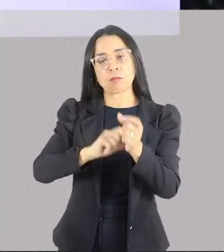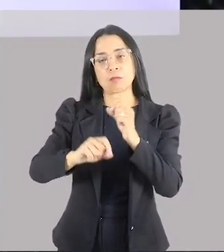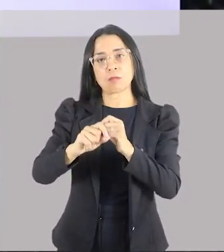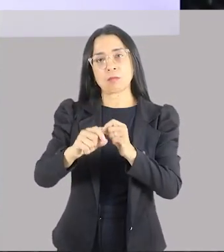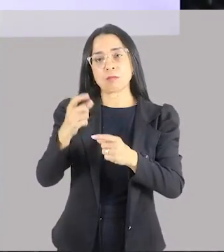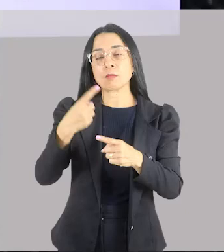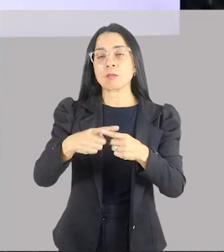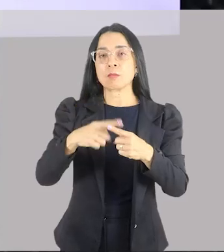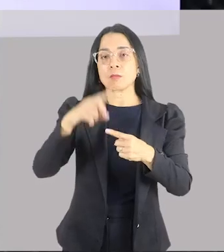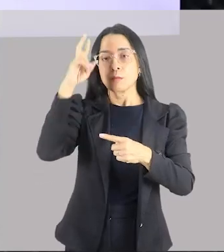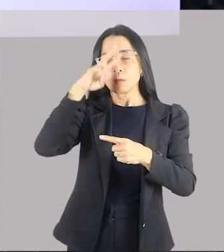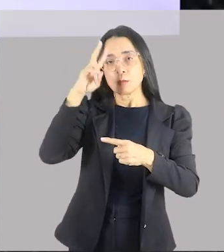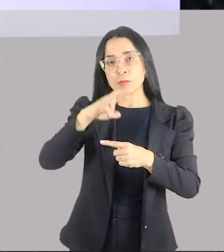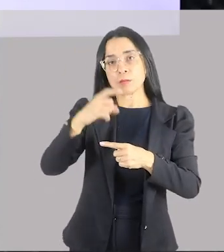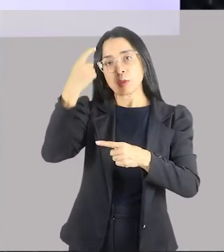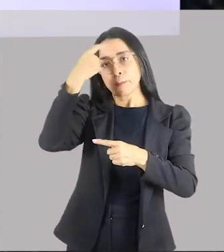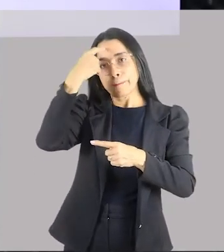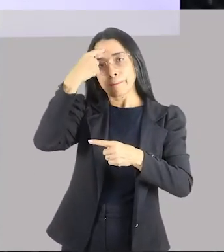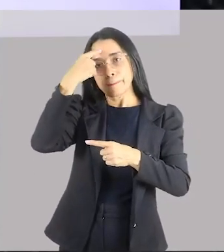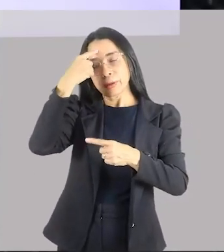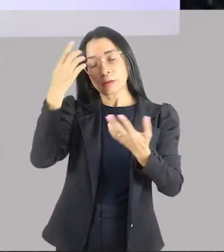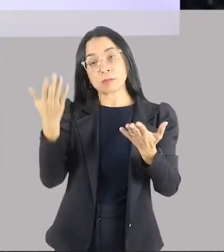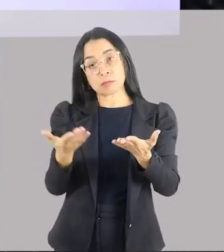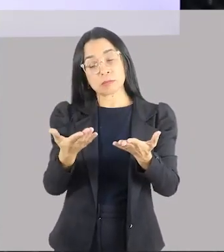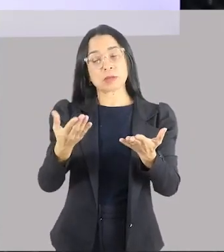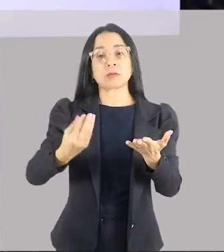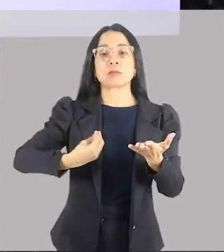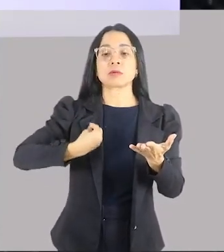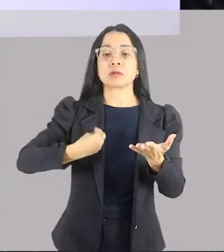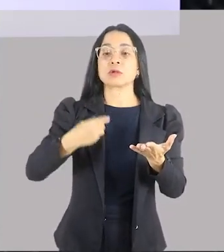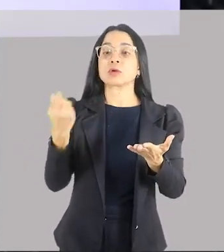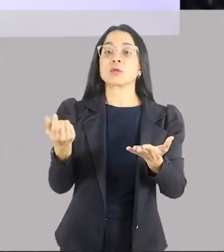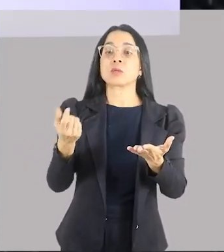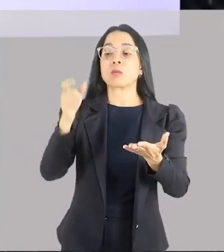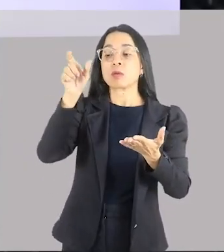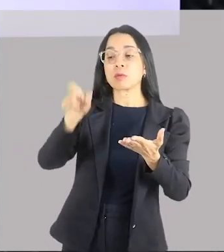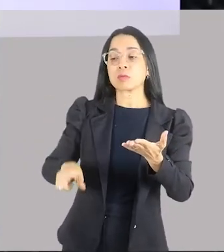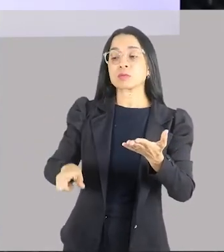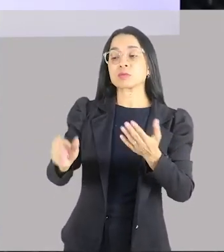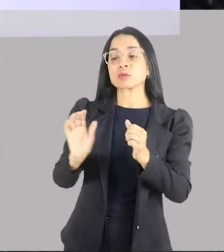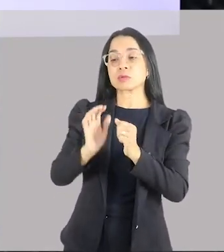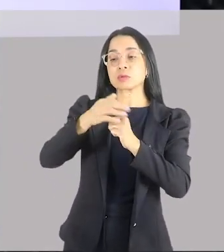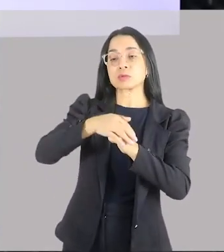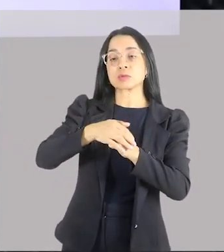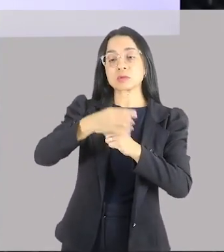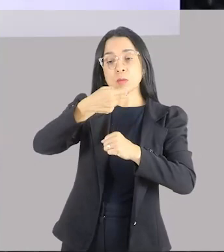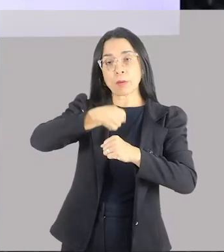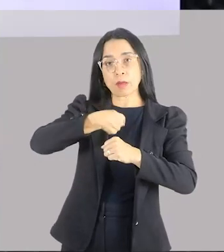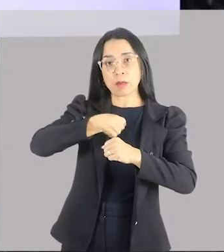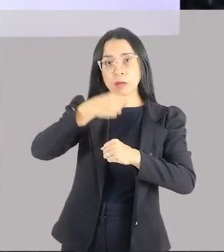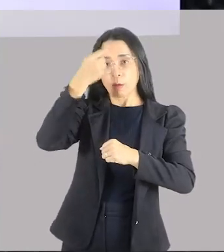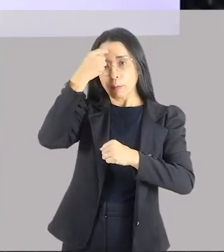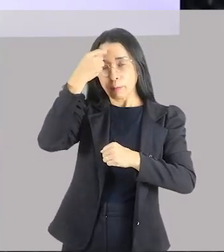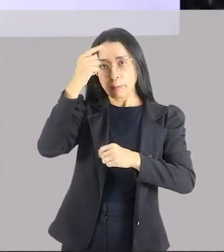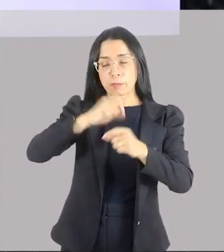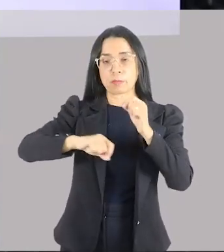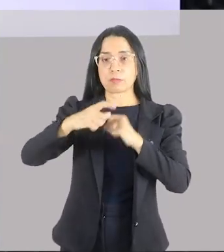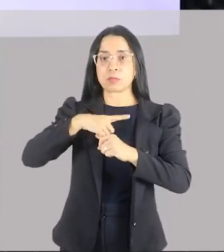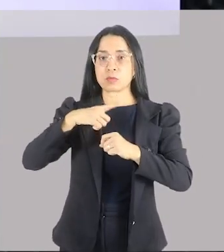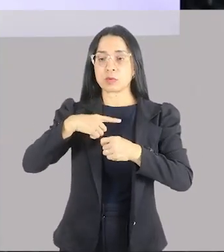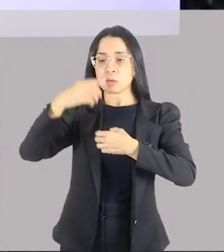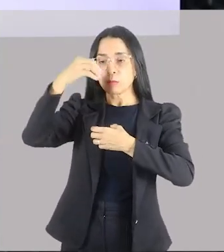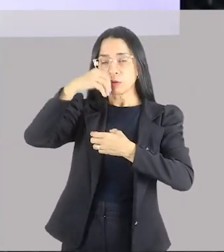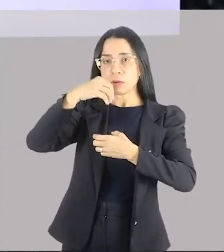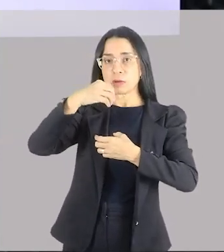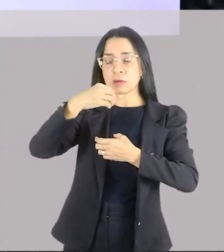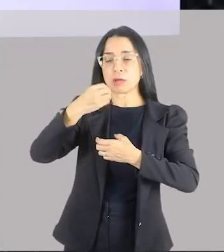porque lembre que eu tenho penso, logo existo, certo? Qual é o sujeito oculto ali? Eu penso. Então, ainda existe uma